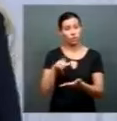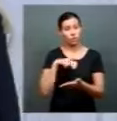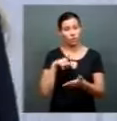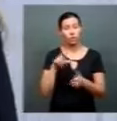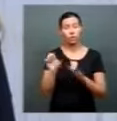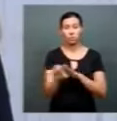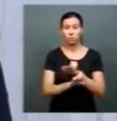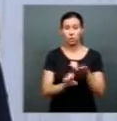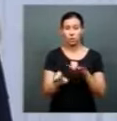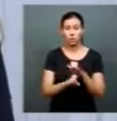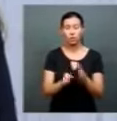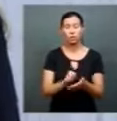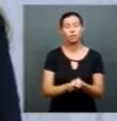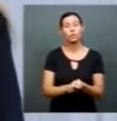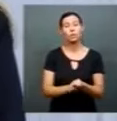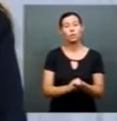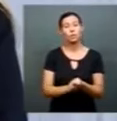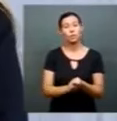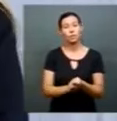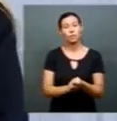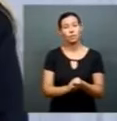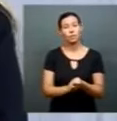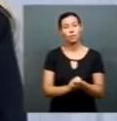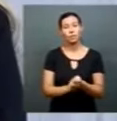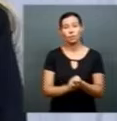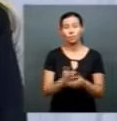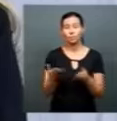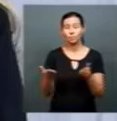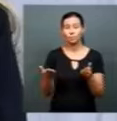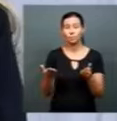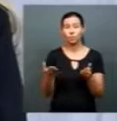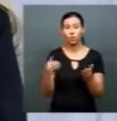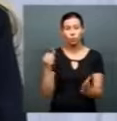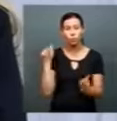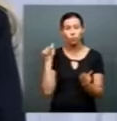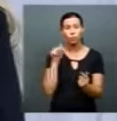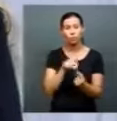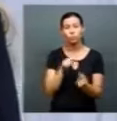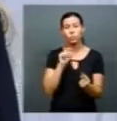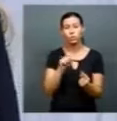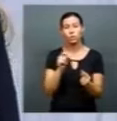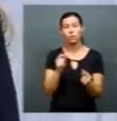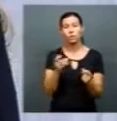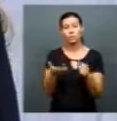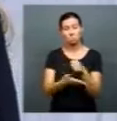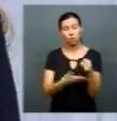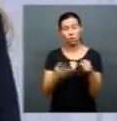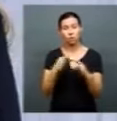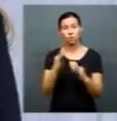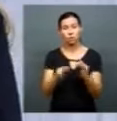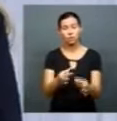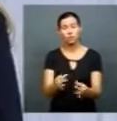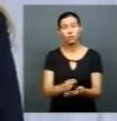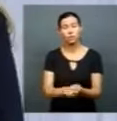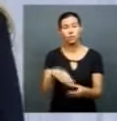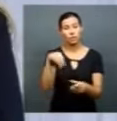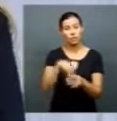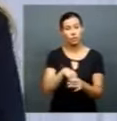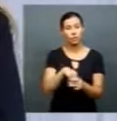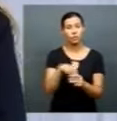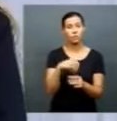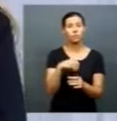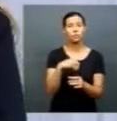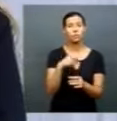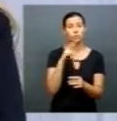né, que a gente, o nosso foco são empresas de base tecnológica, mas dentro dela a gente enxerga todas elas também